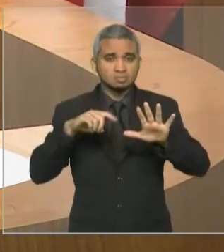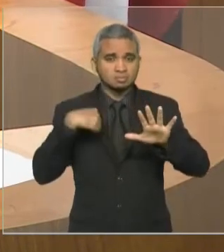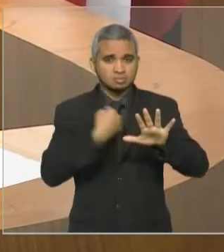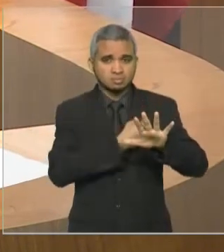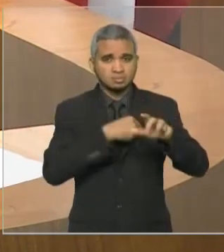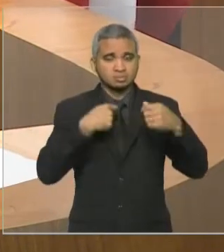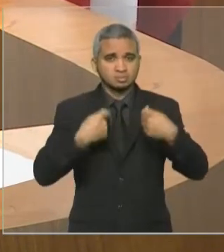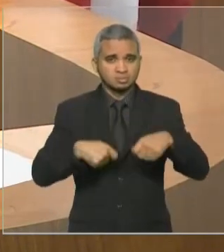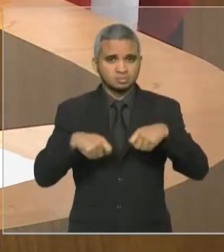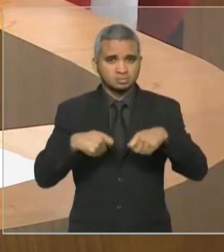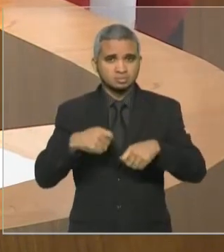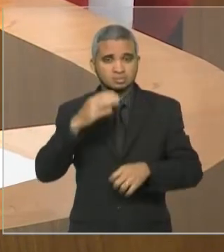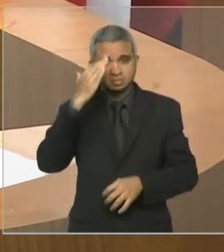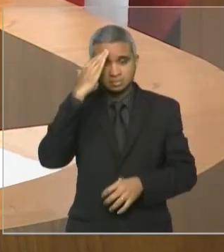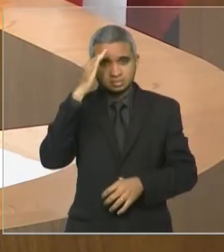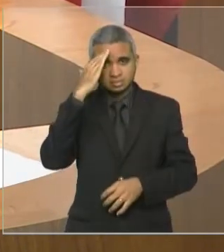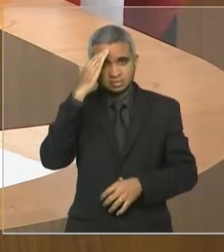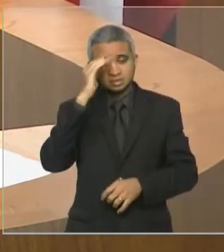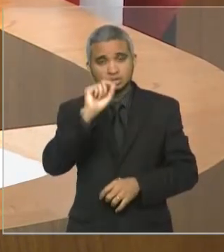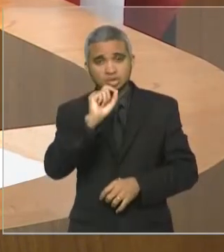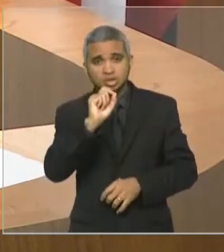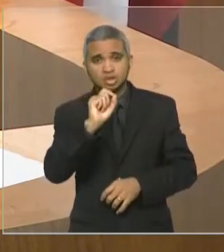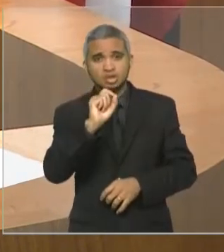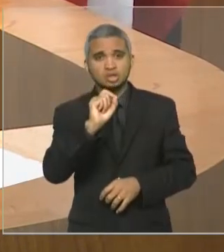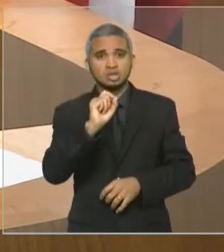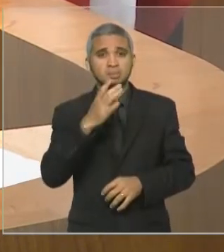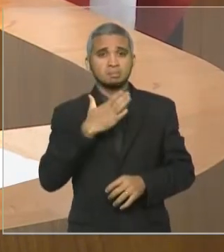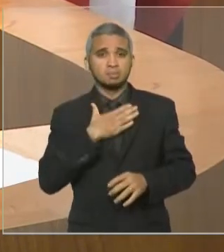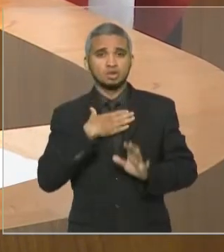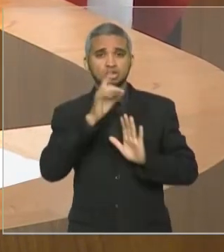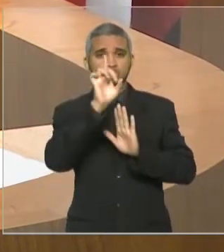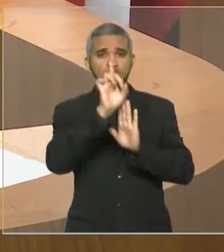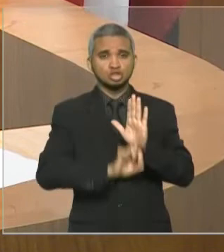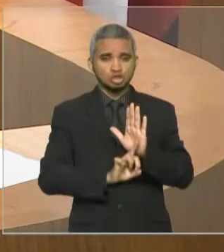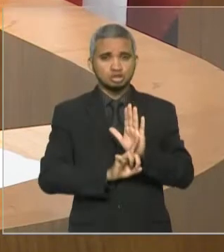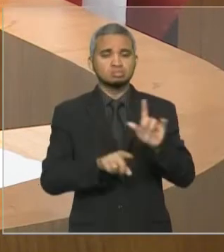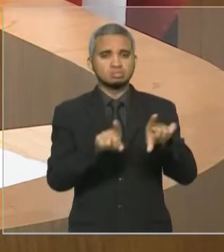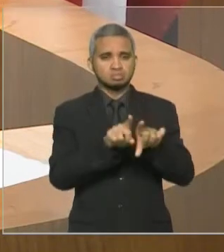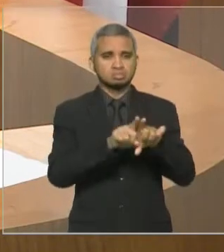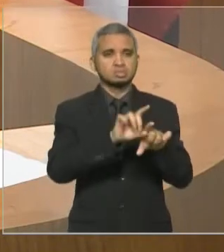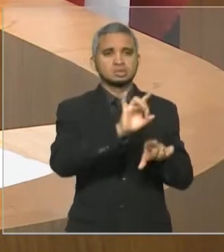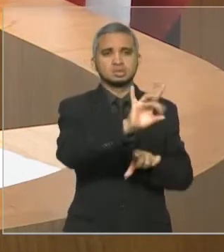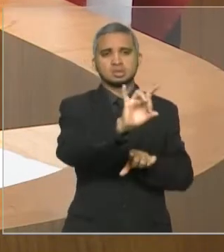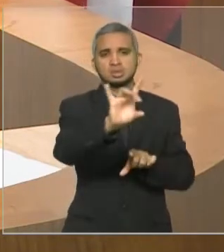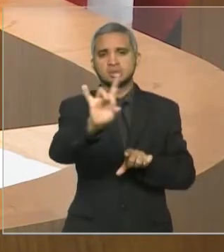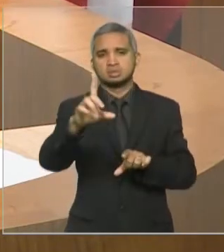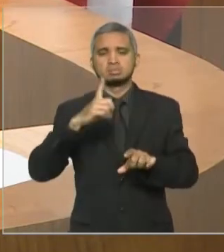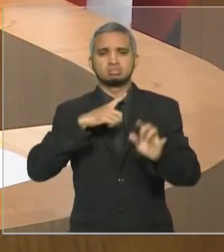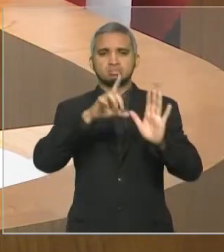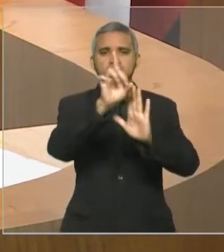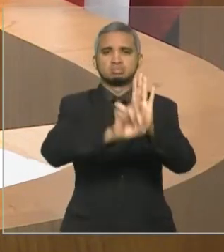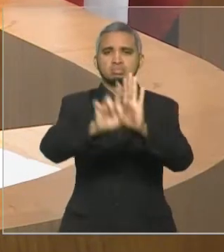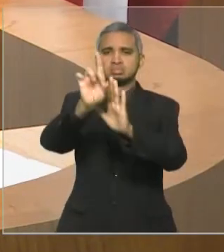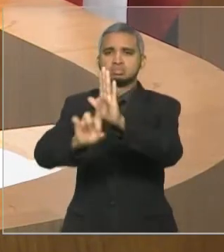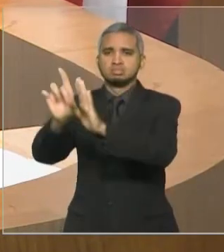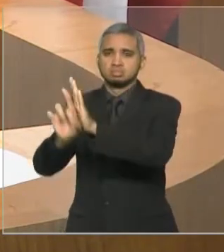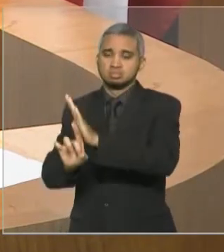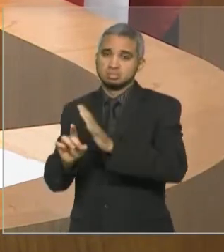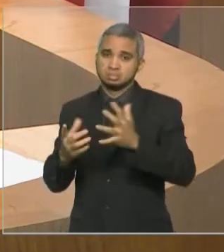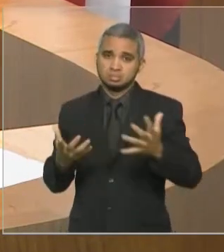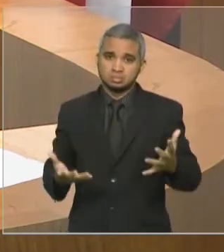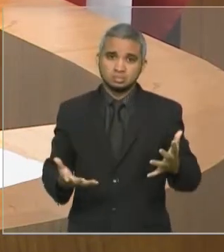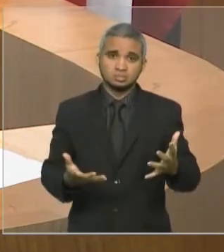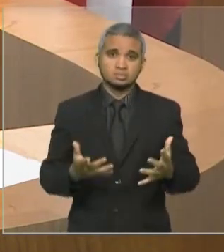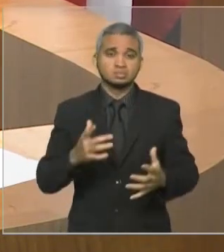aonde termina nossos direitos, começa os direitos dos nossos amigos, dos nossos colegas, dos nossos pares. E a maior